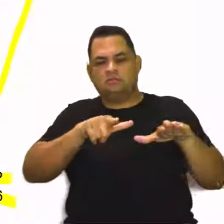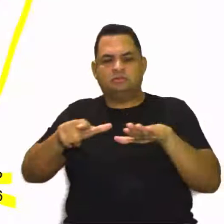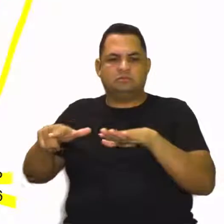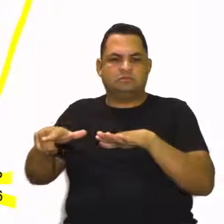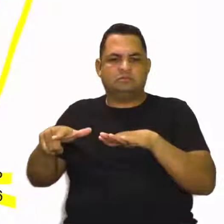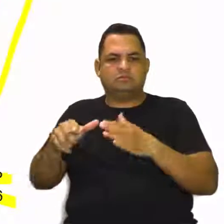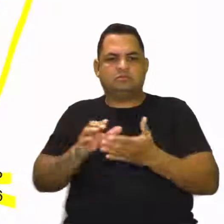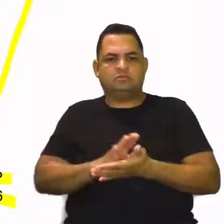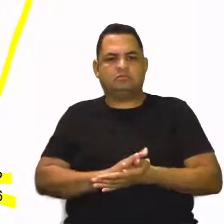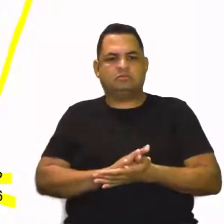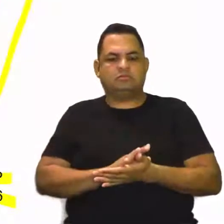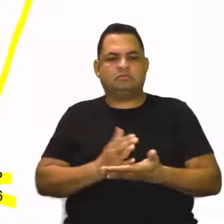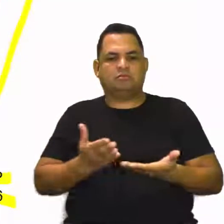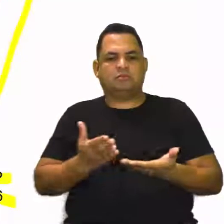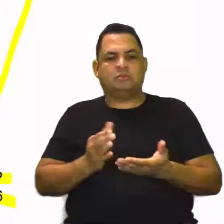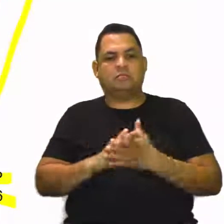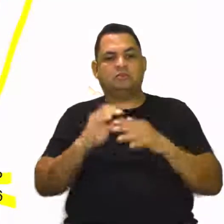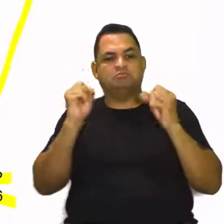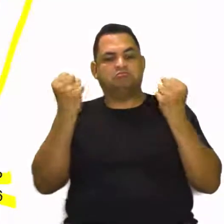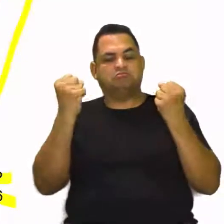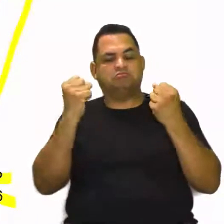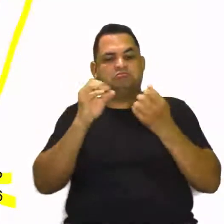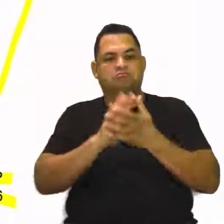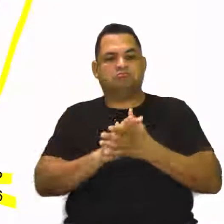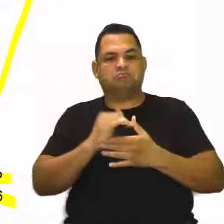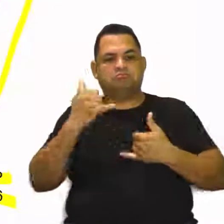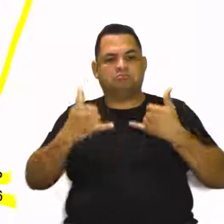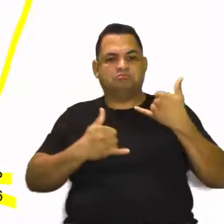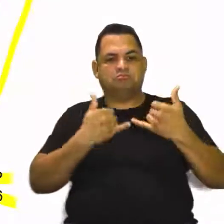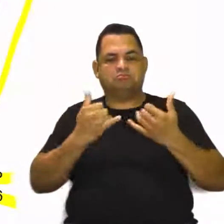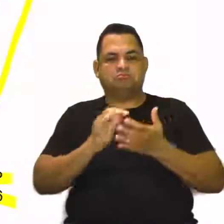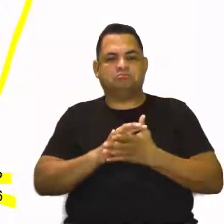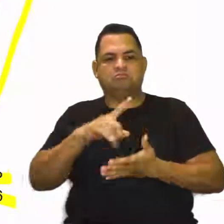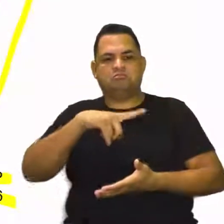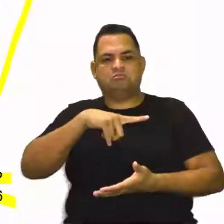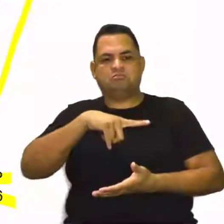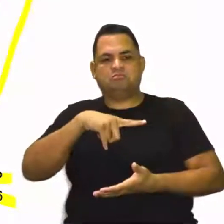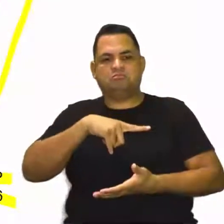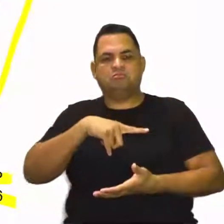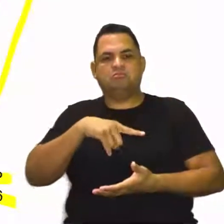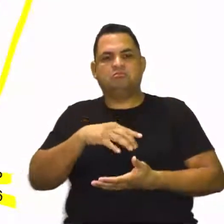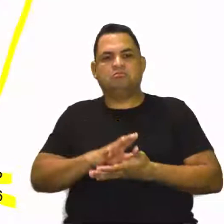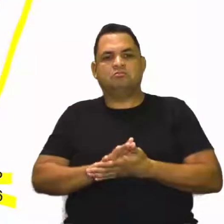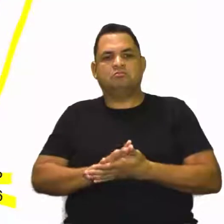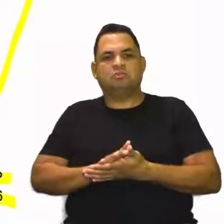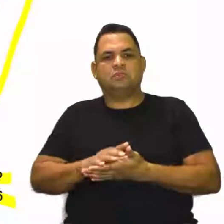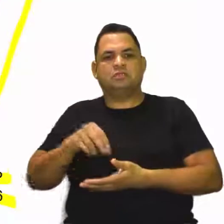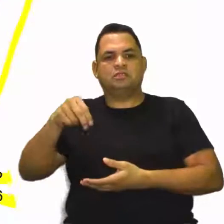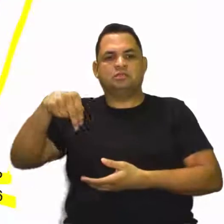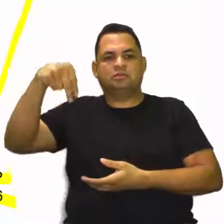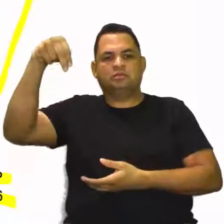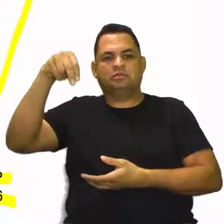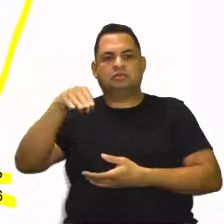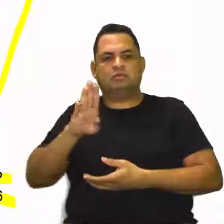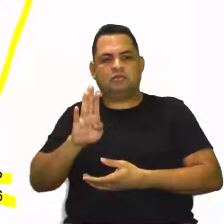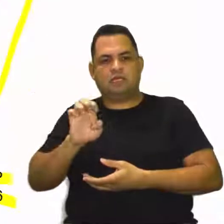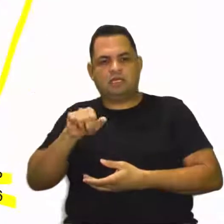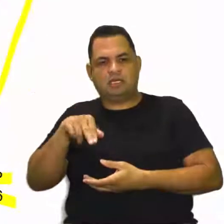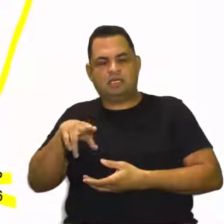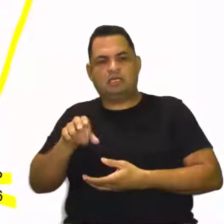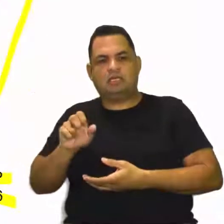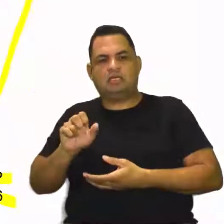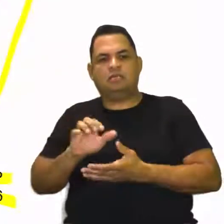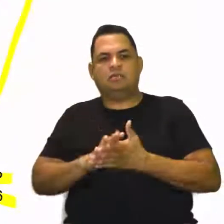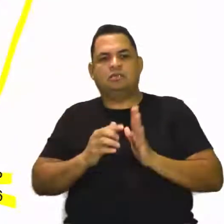Sejam até mesmo atividades de lazer. E aí a gente tem aí, da região norte, a gente tem Belém, sendo representada